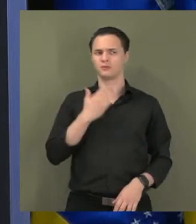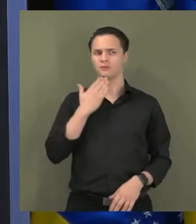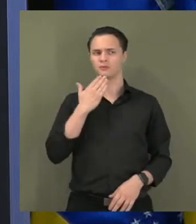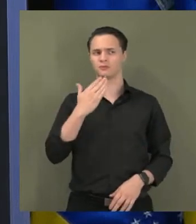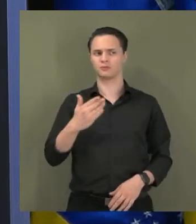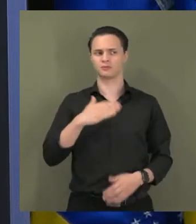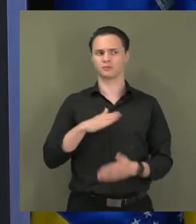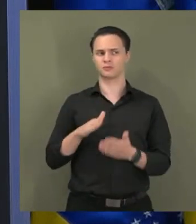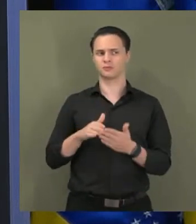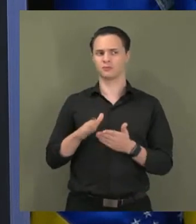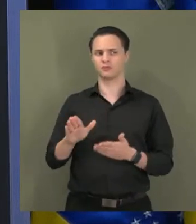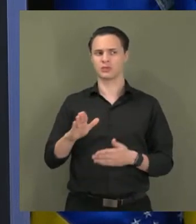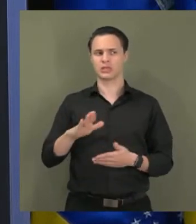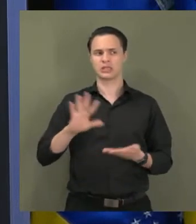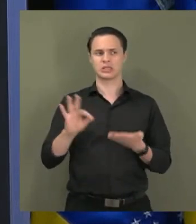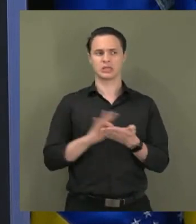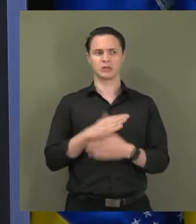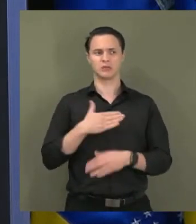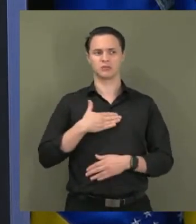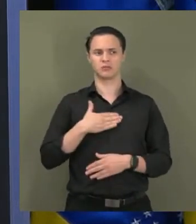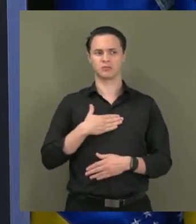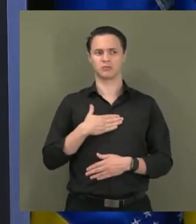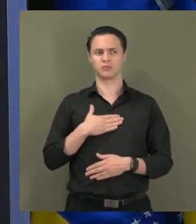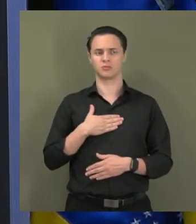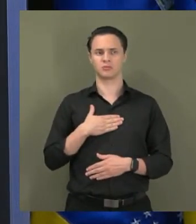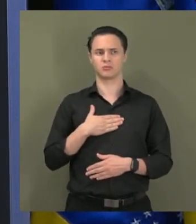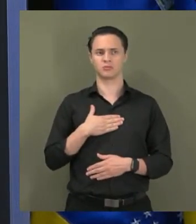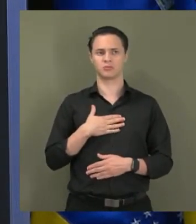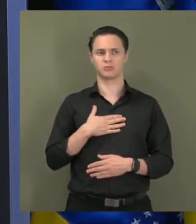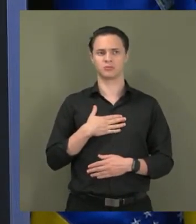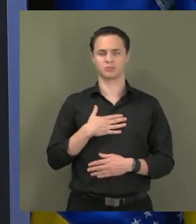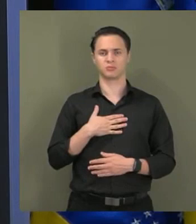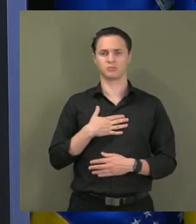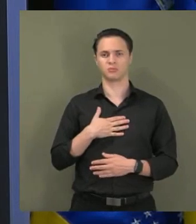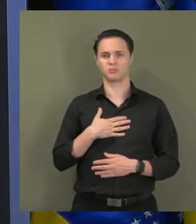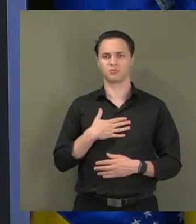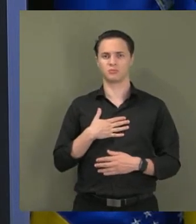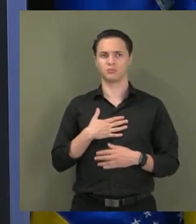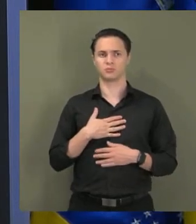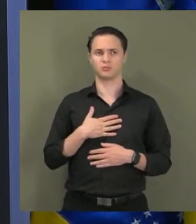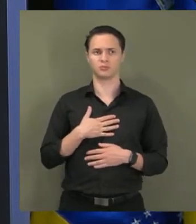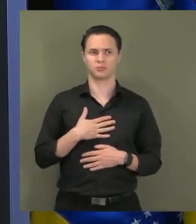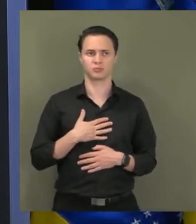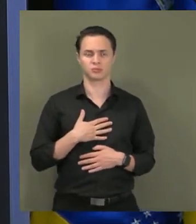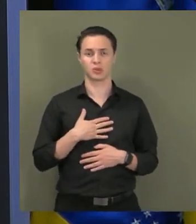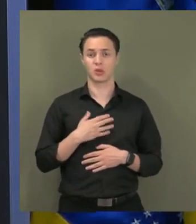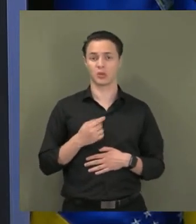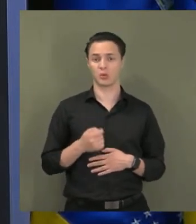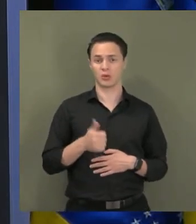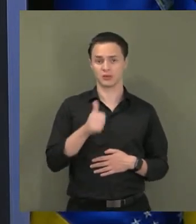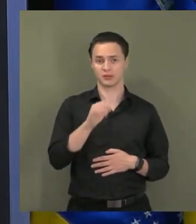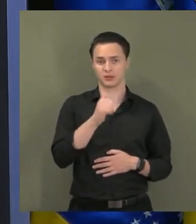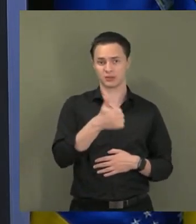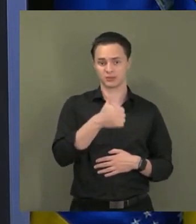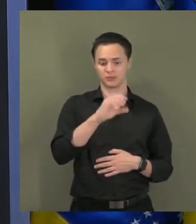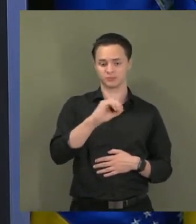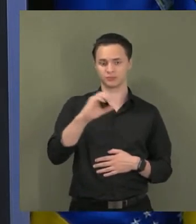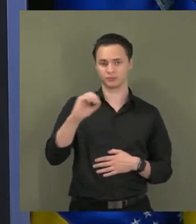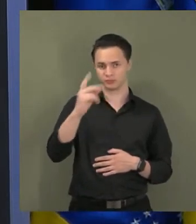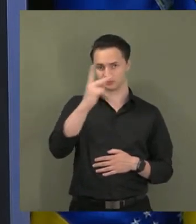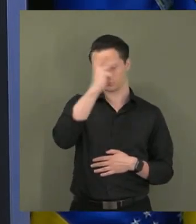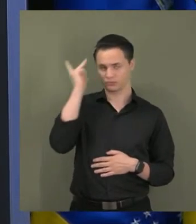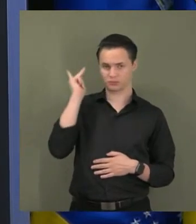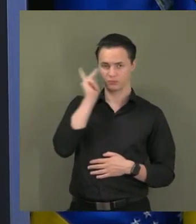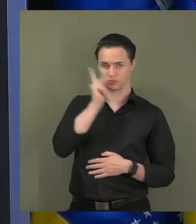assinado por mim e quase 100, repito, 100 parlamentares